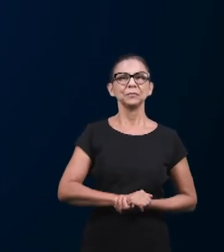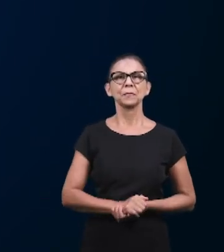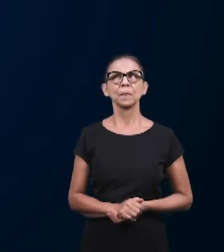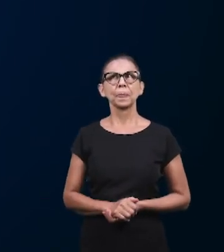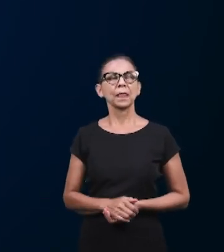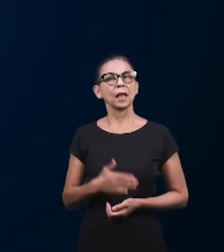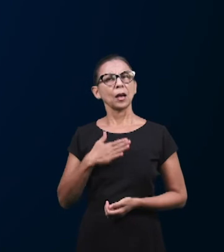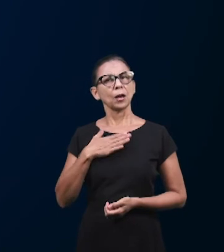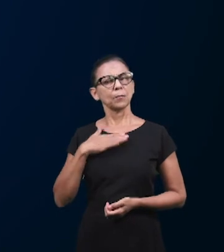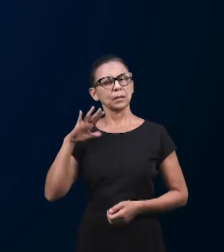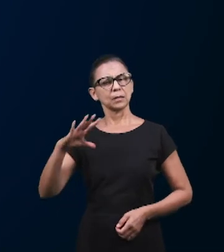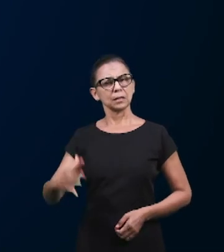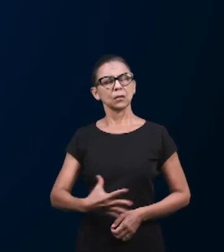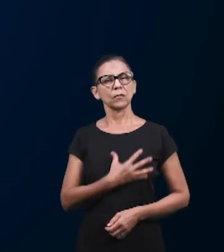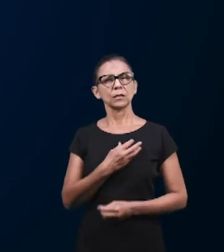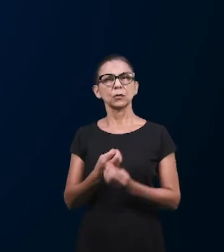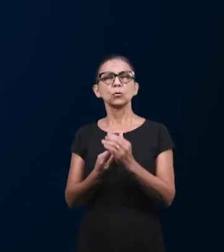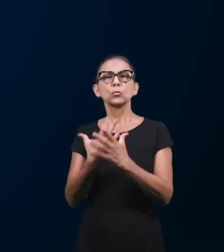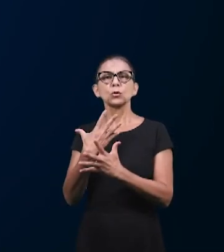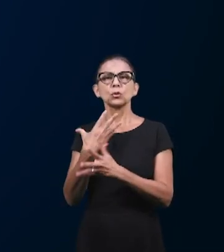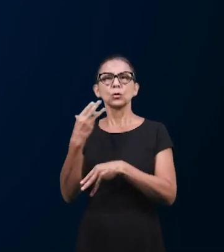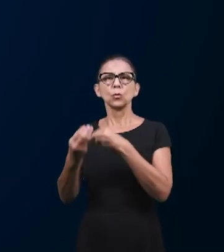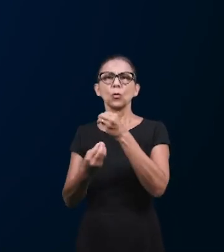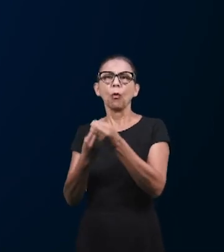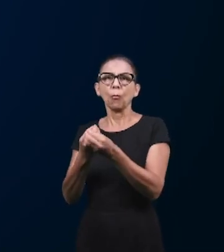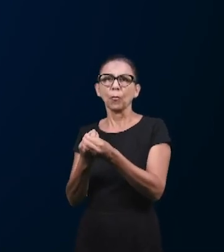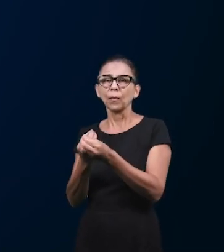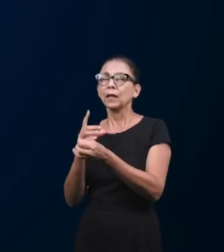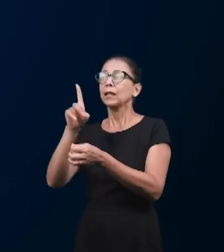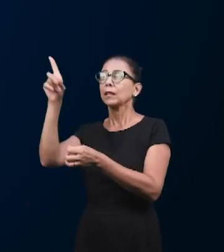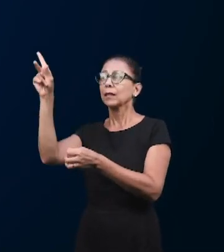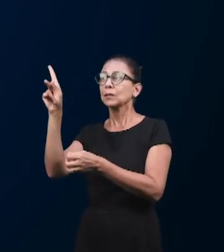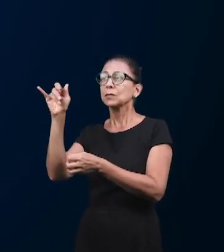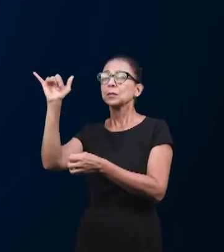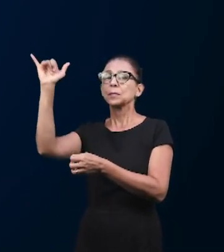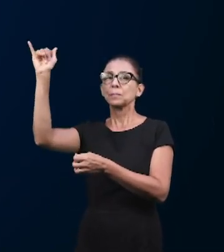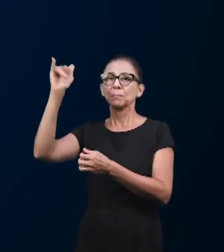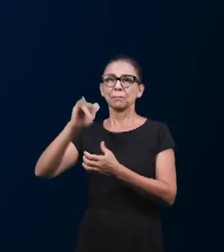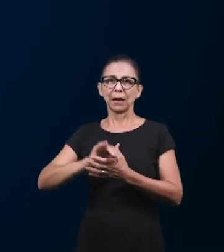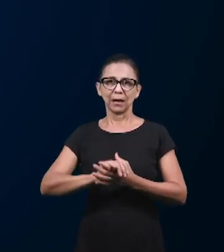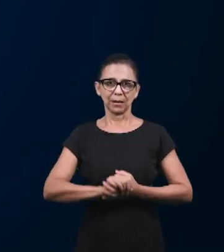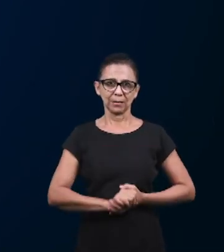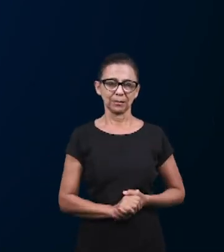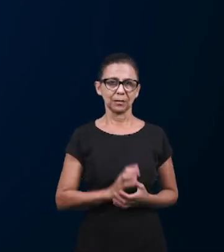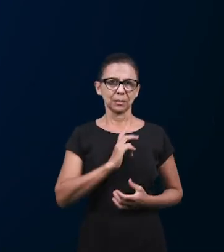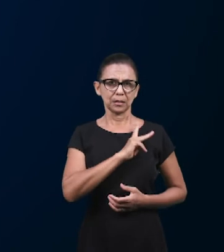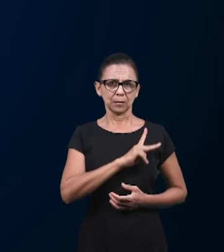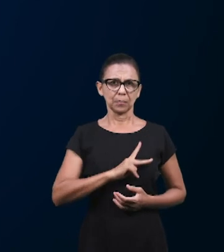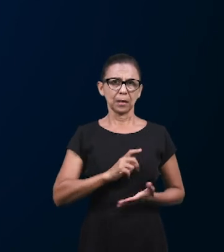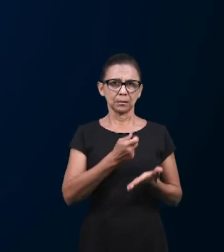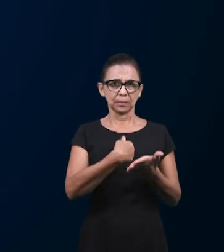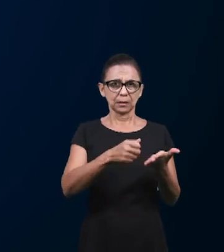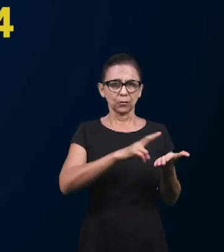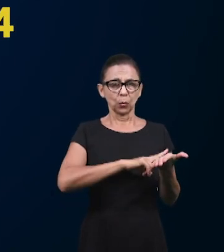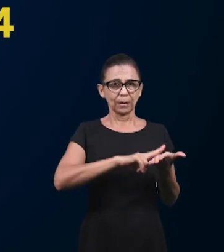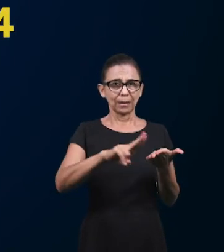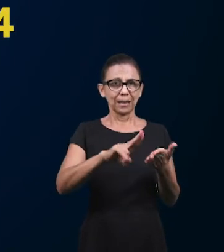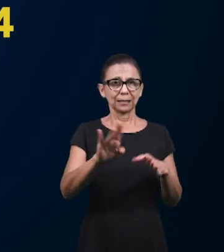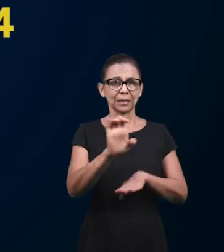salvação ela veio de Deus, o Pai. Na epístola do apóstolo Paulo aos Efésios,